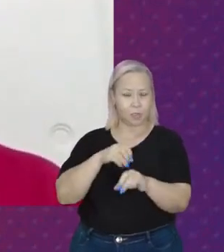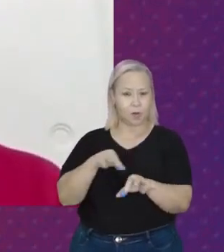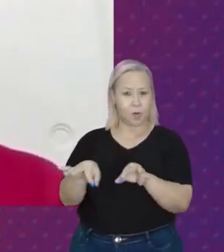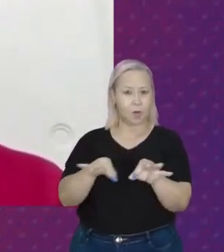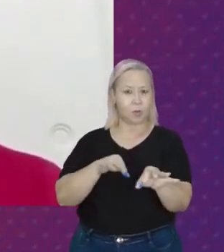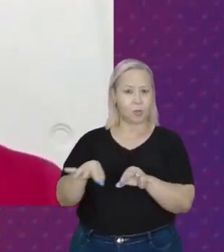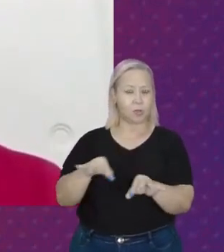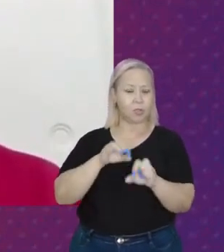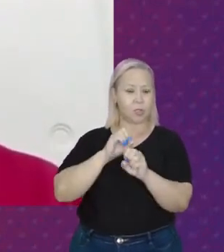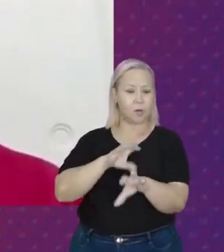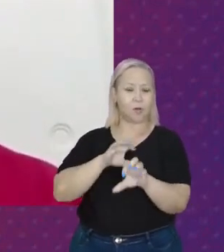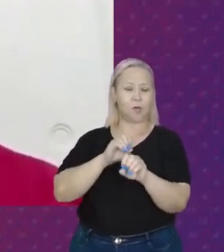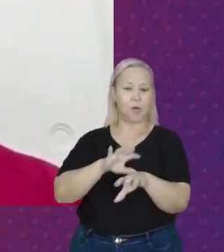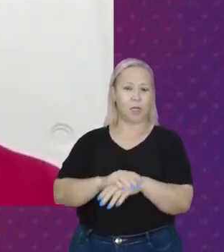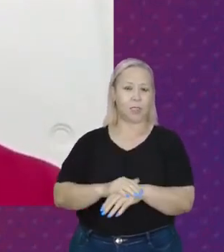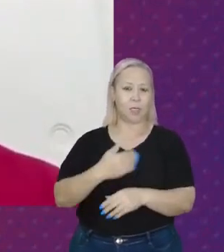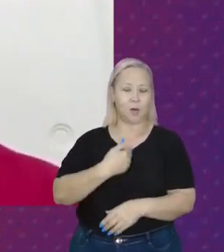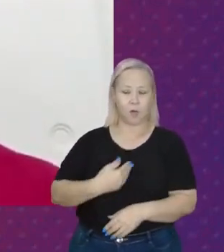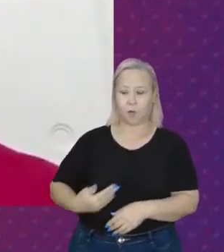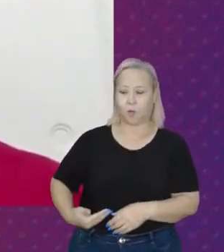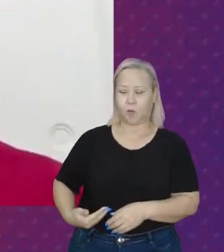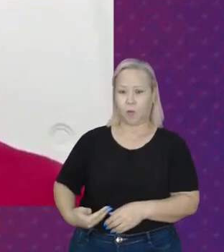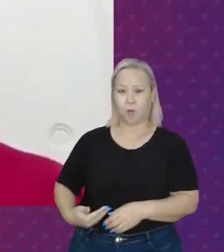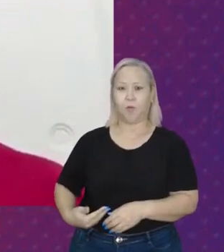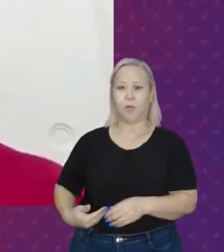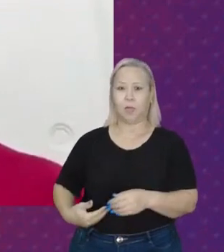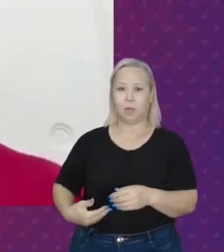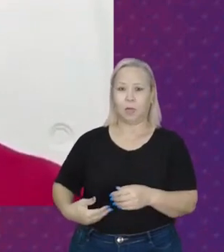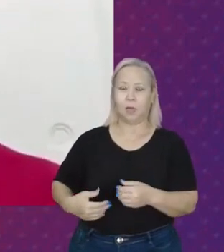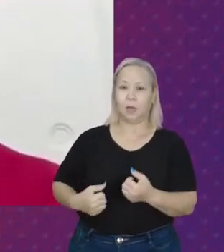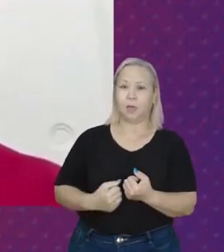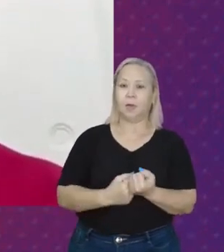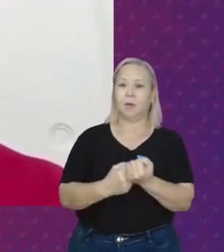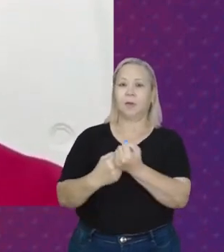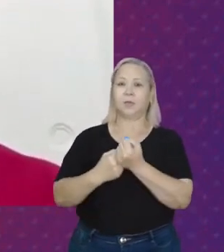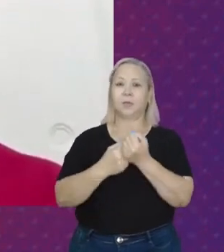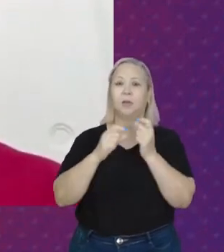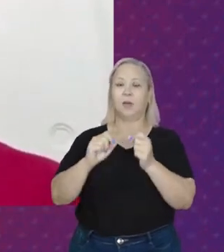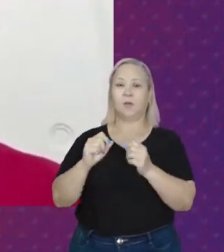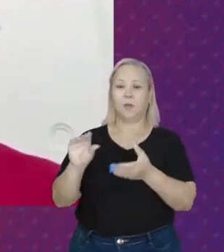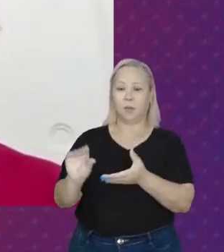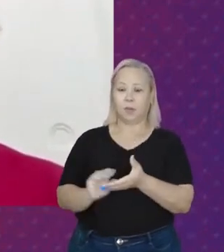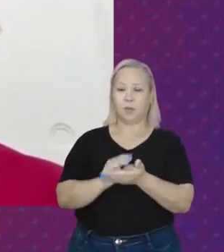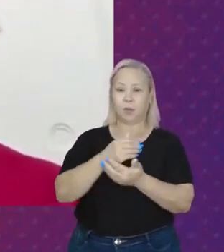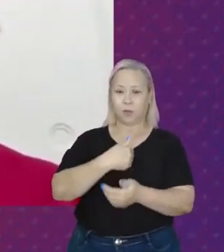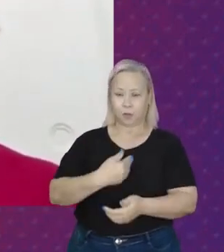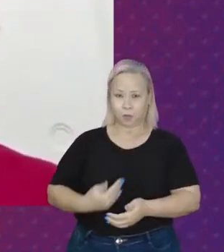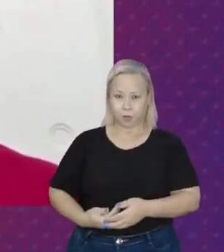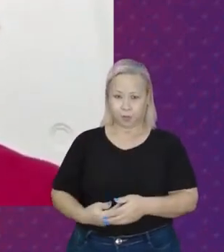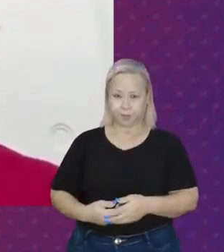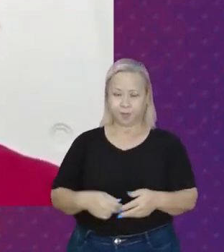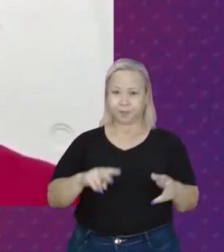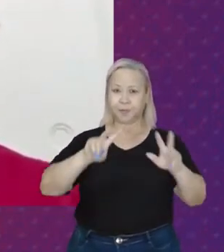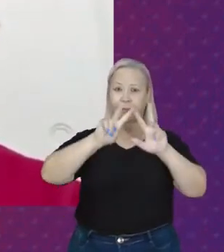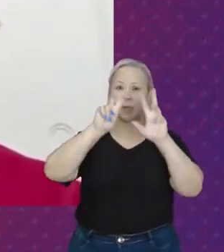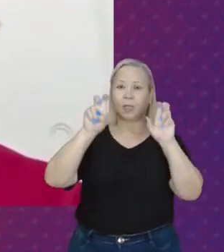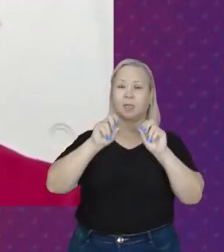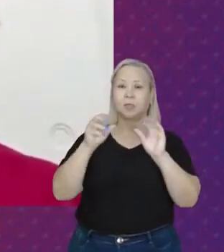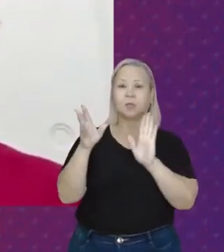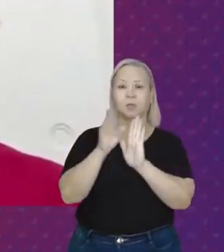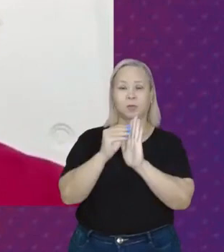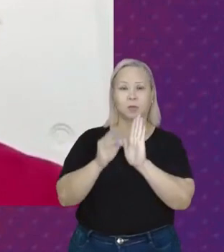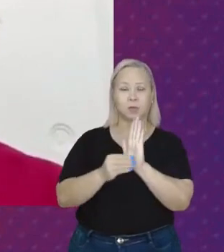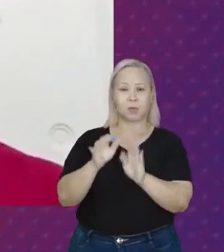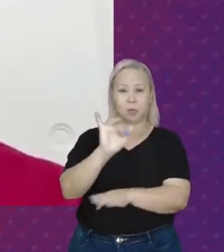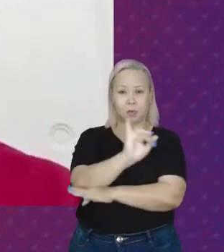construir uma educação pública sustentada pelos recursos públicos. Do ponto de vista do conteúdo